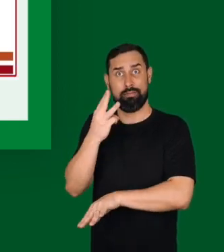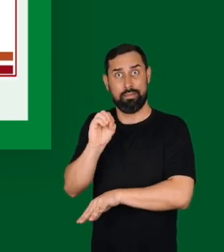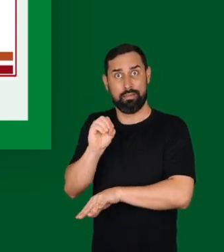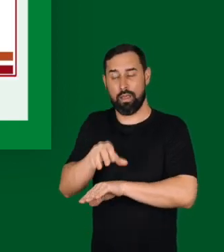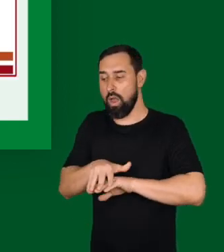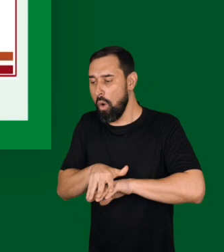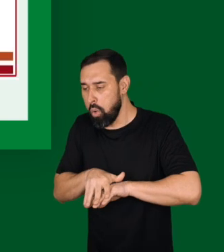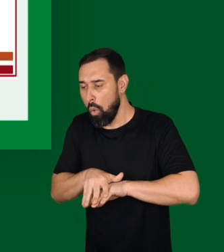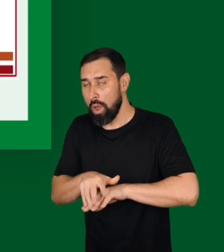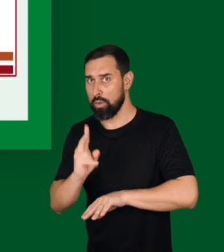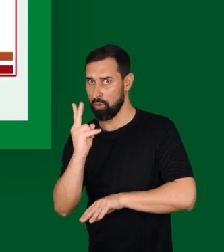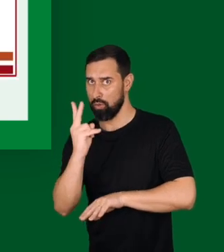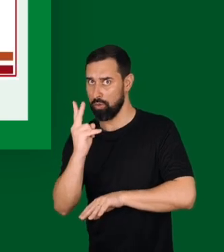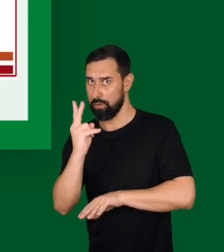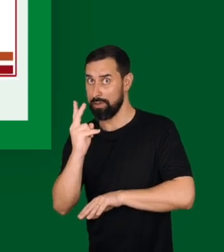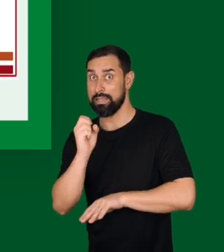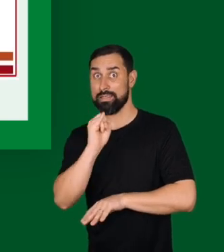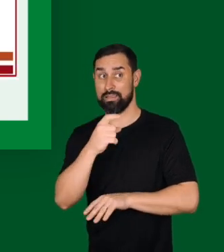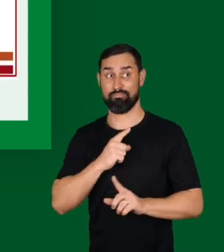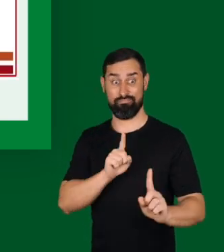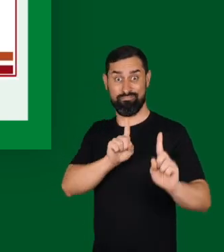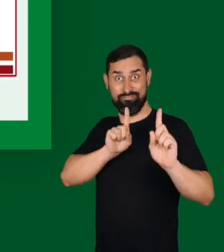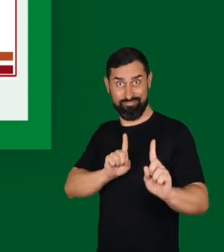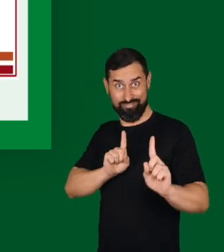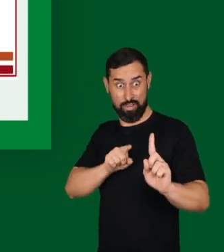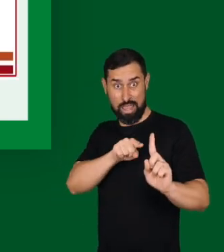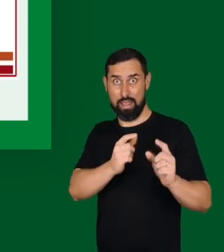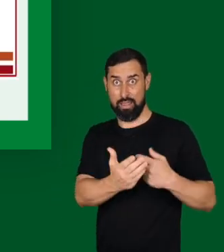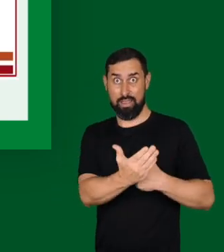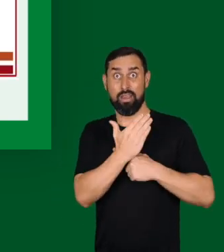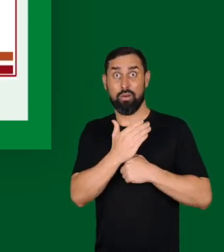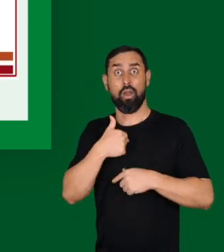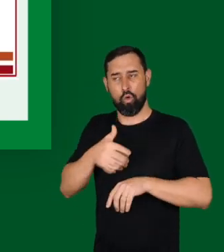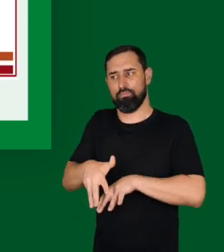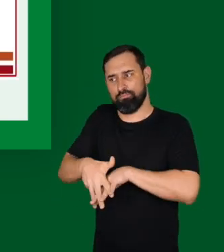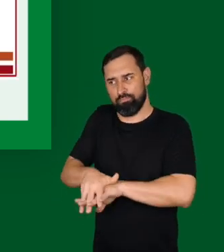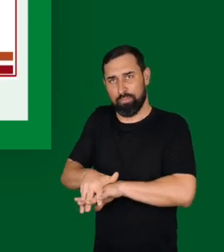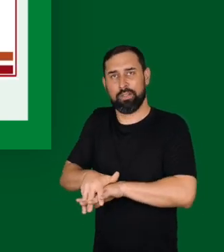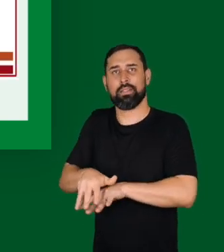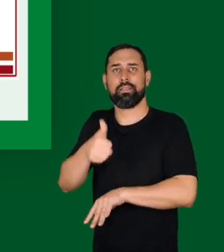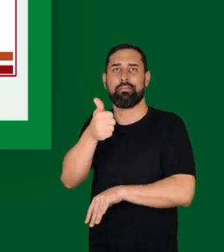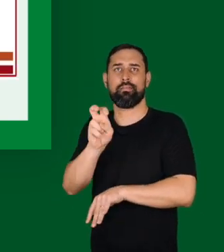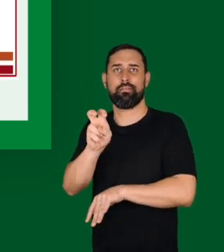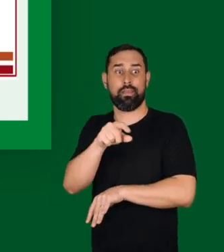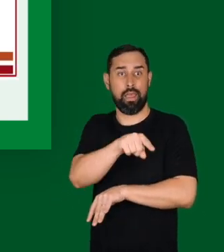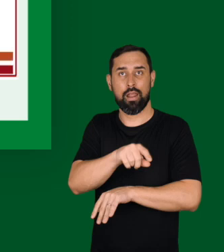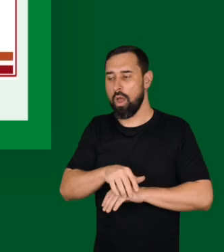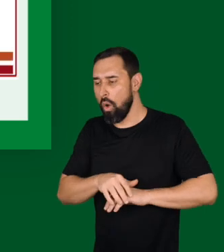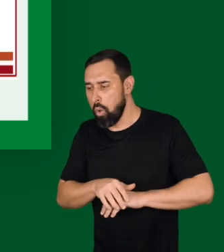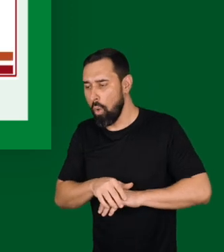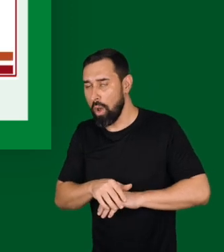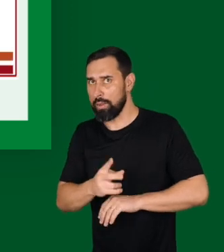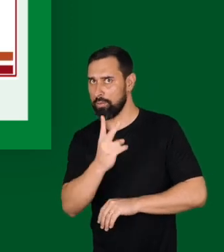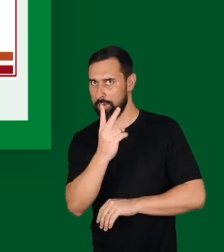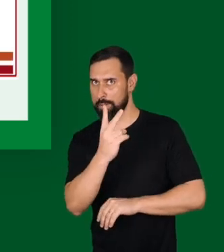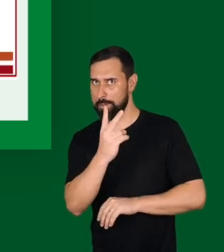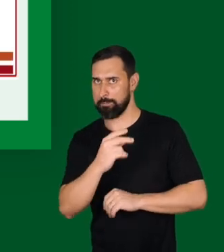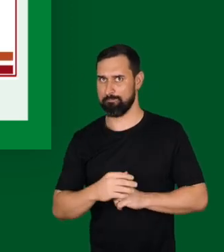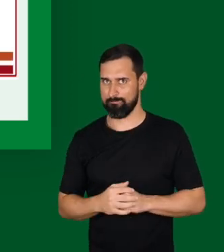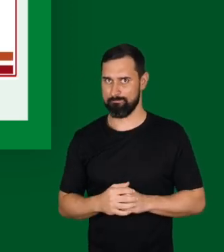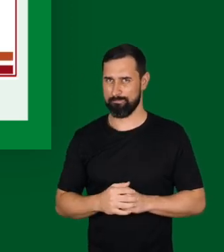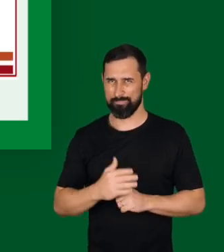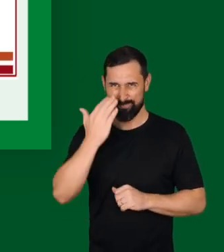estiver sozinho, 30 para 2, se você estiver com outra pessoa, 15 para 2. Entenderam, né? Então, se a gente tiver